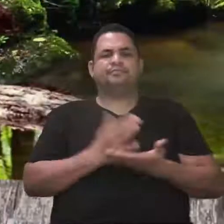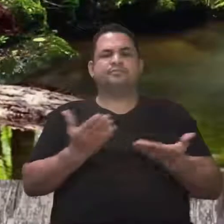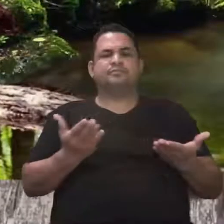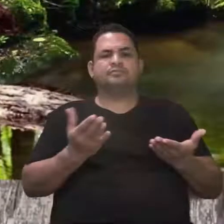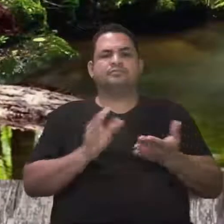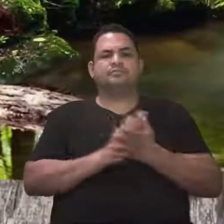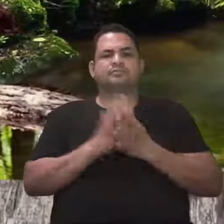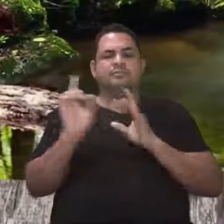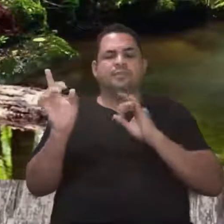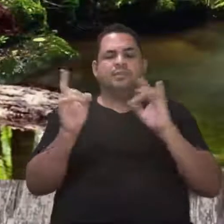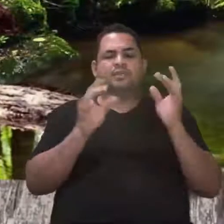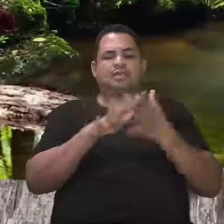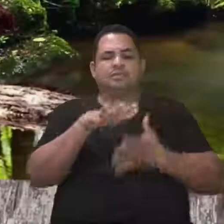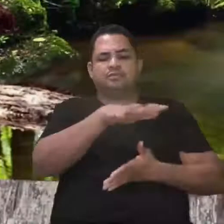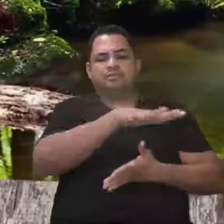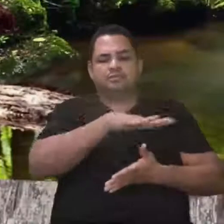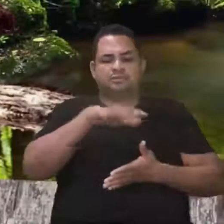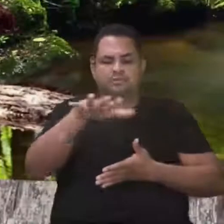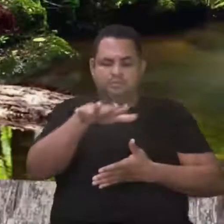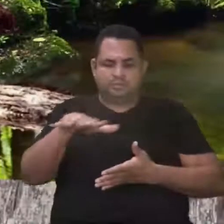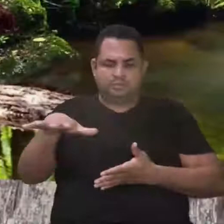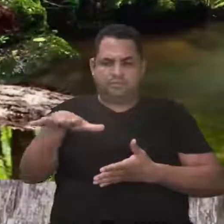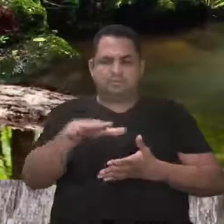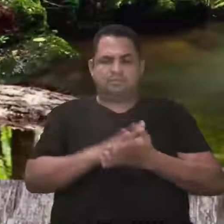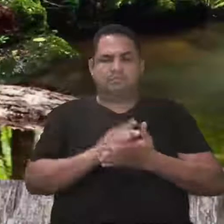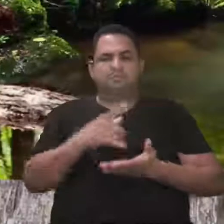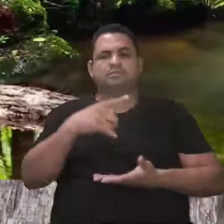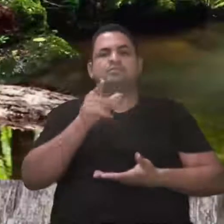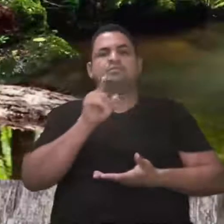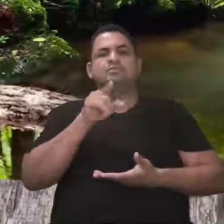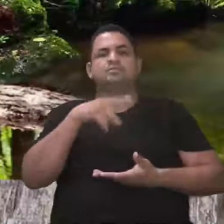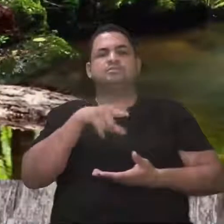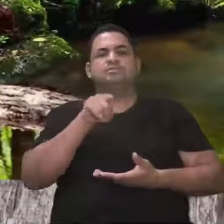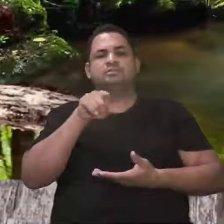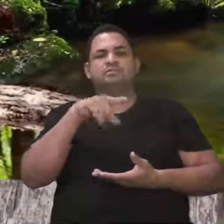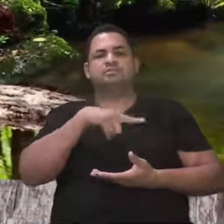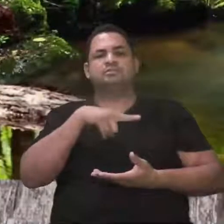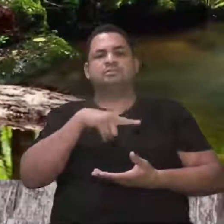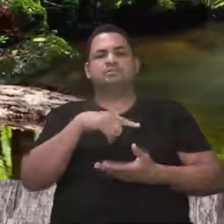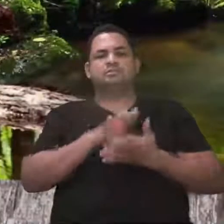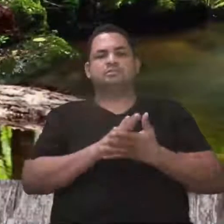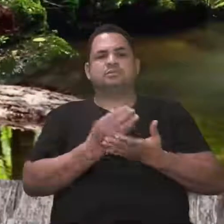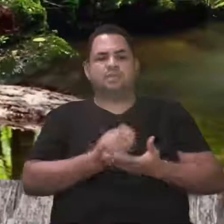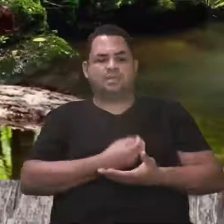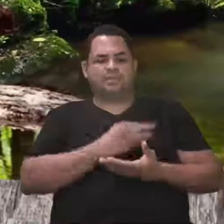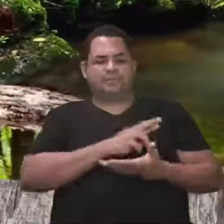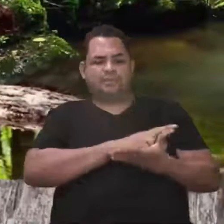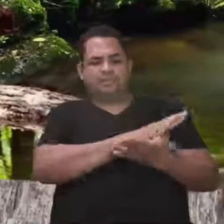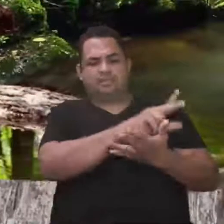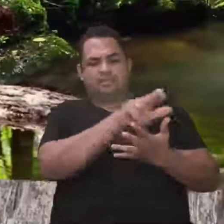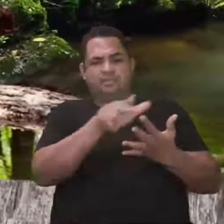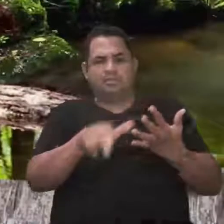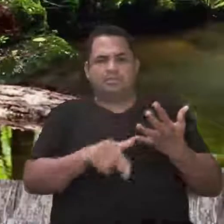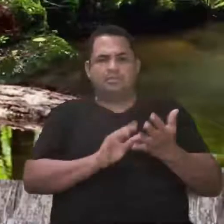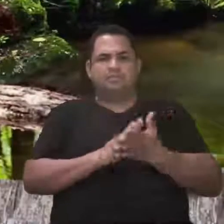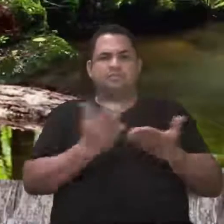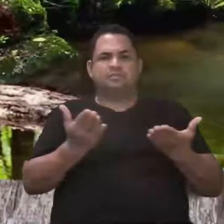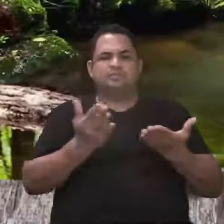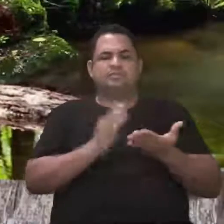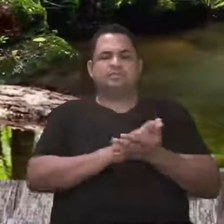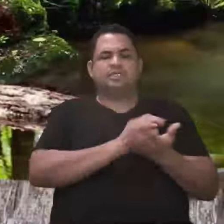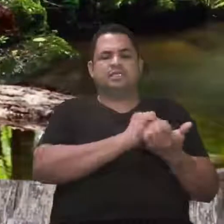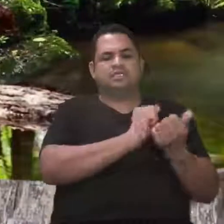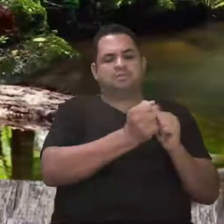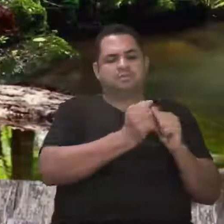E em cada ambiente, você tem um ecossistema diferente. Tiveram aqueles que foram se adaptar